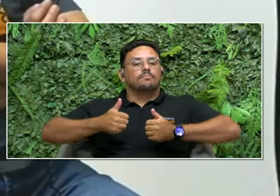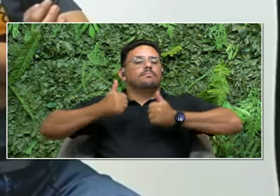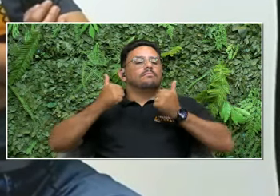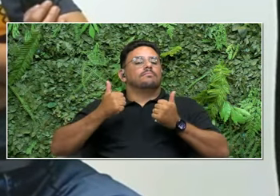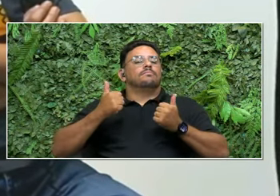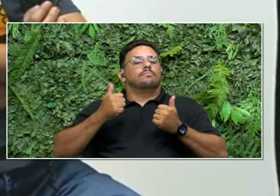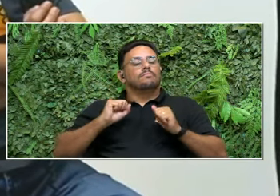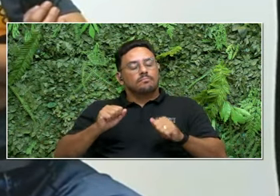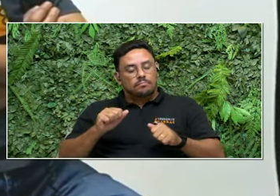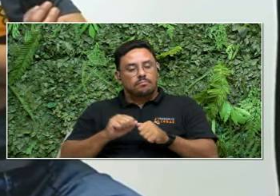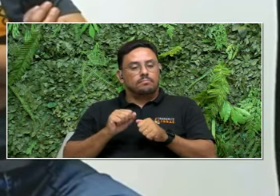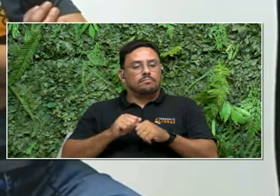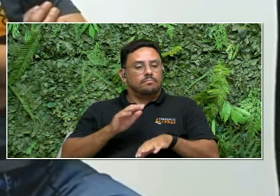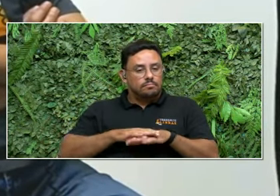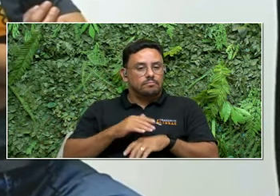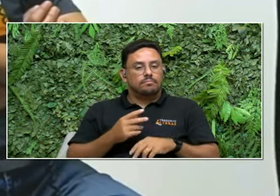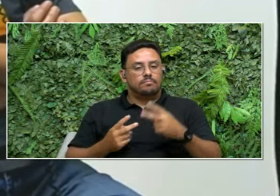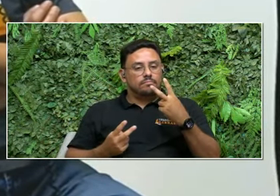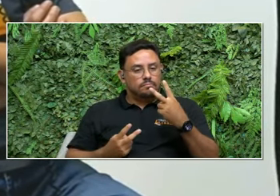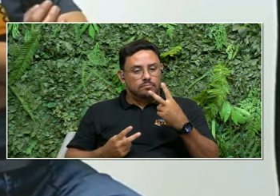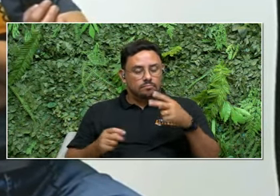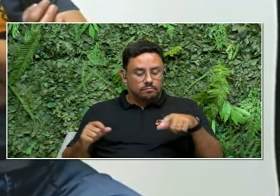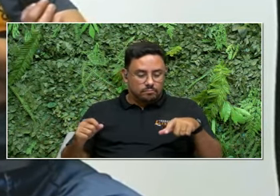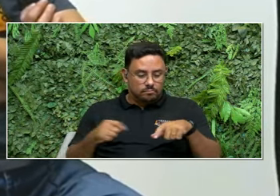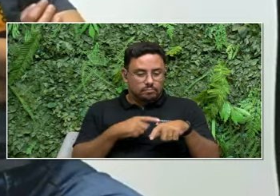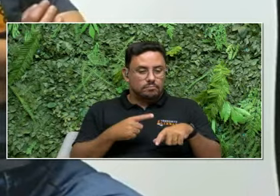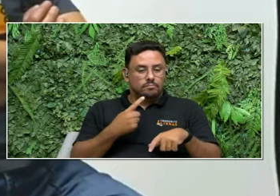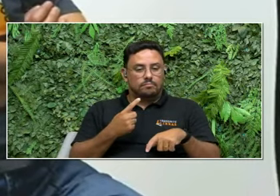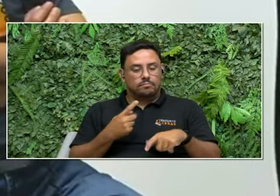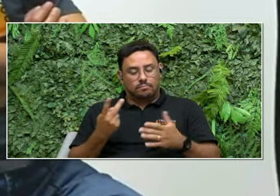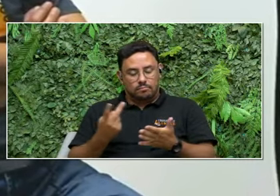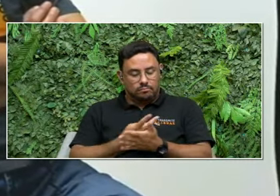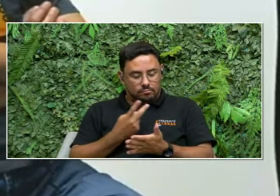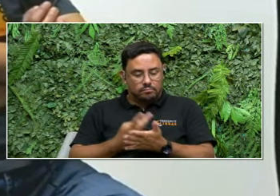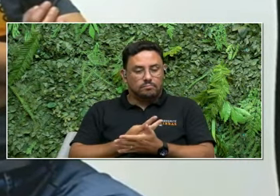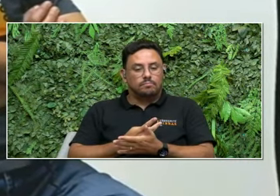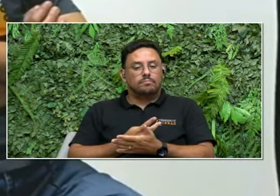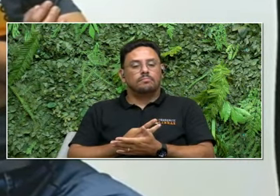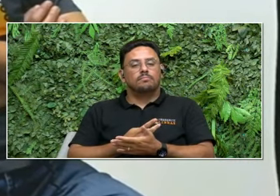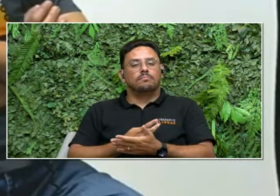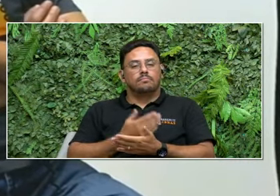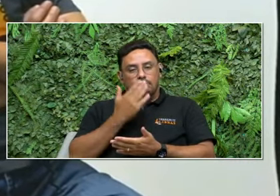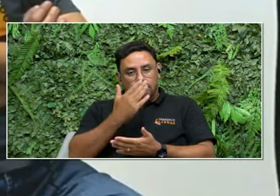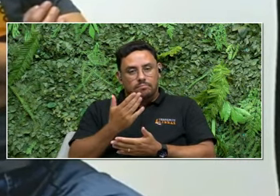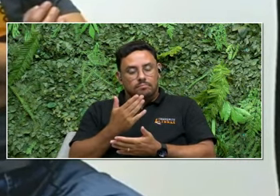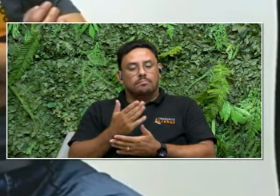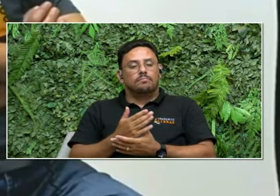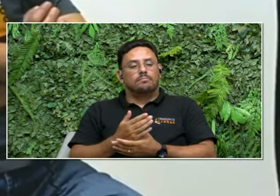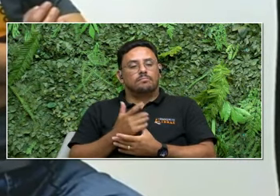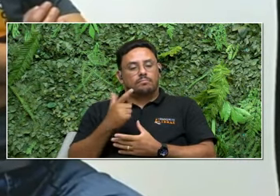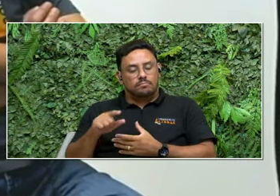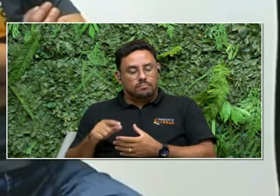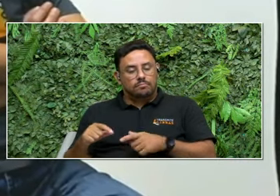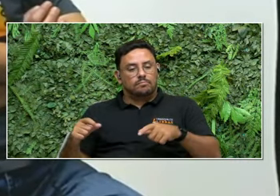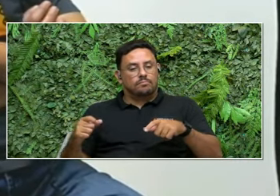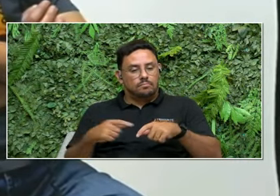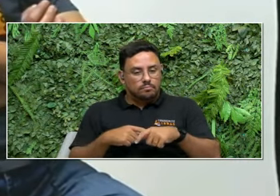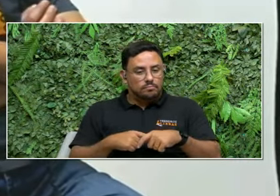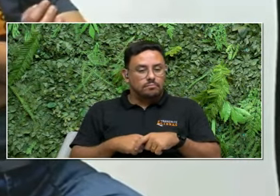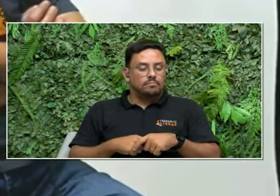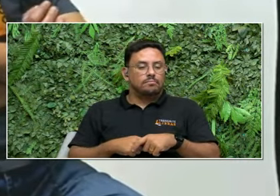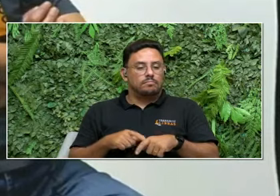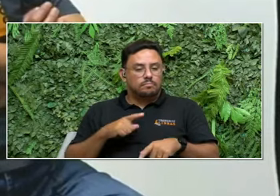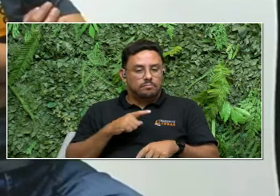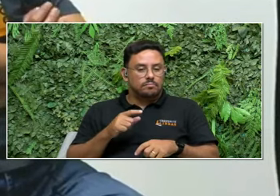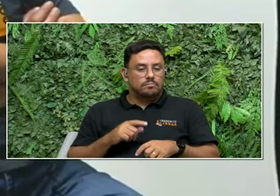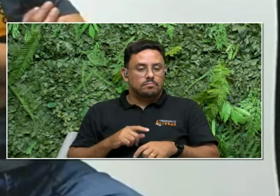até fe ter feito né dois gols um ele errou de maneira escancarada com o goleiro Everson a outra ele teve uma entrada uma bola na